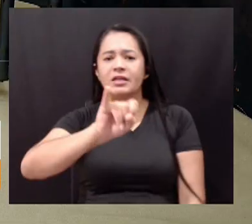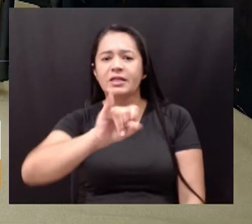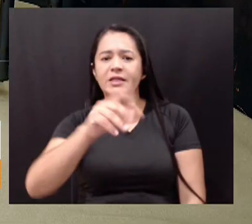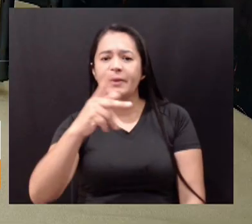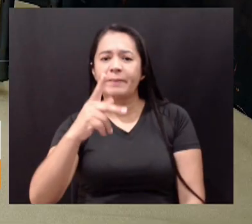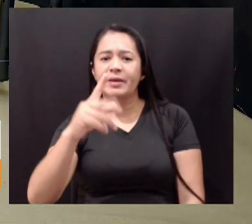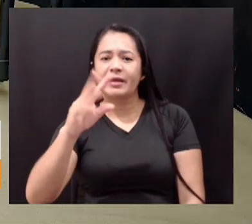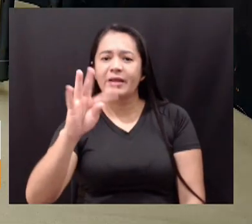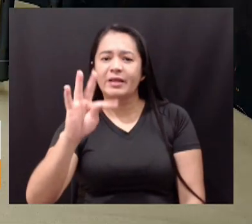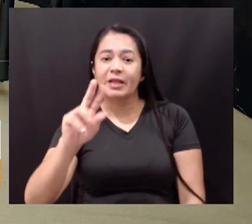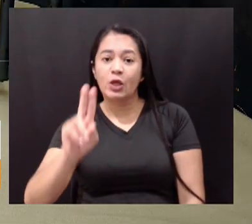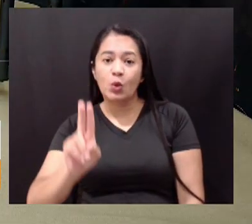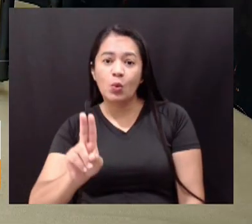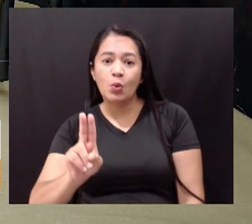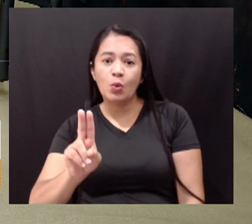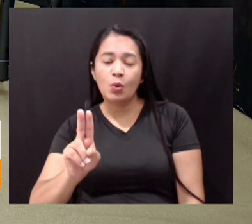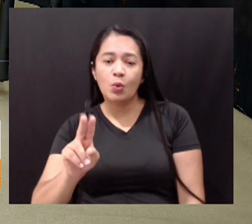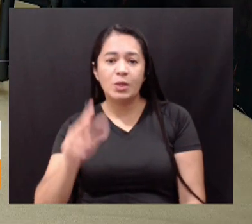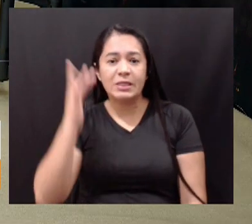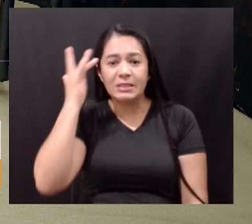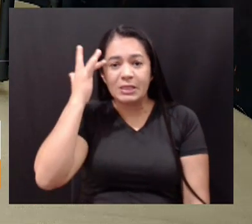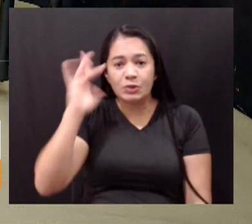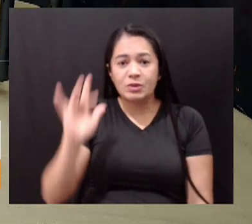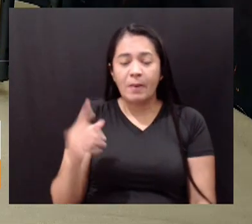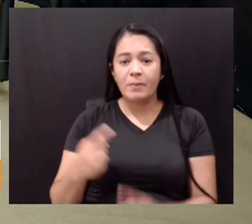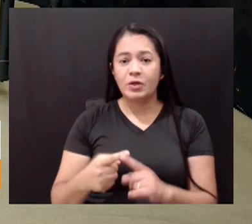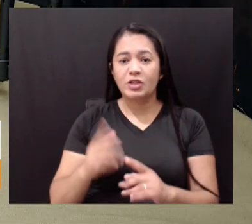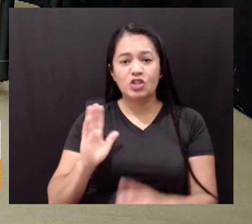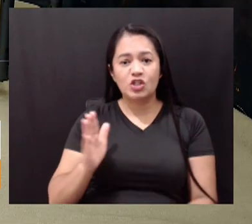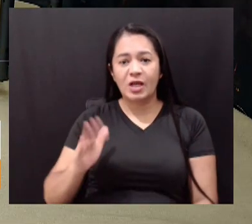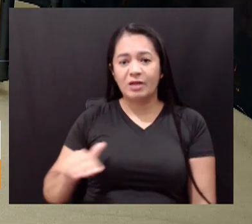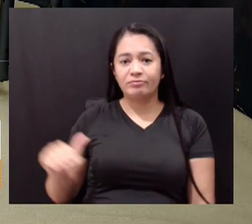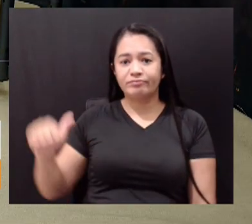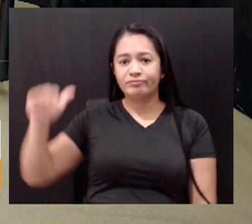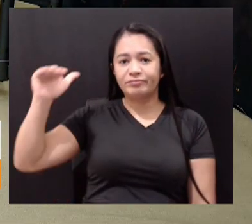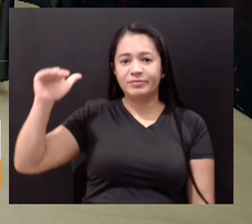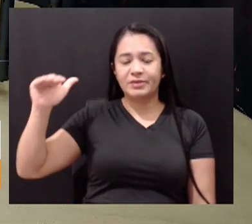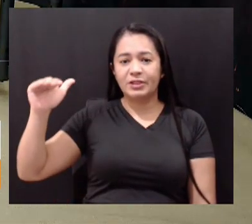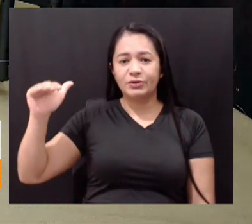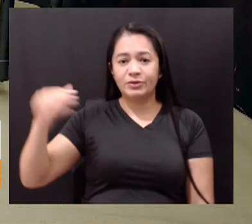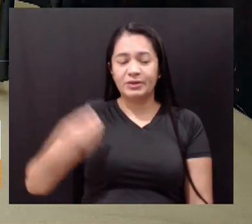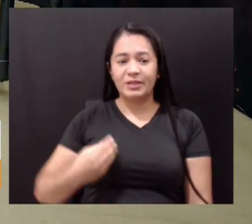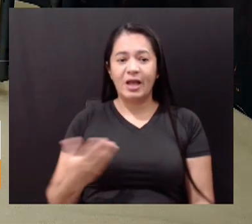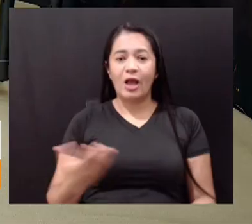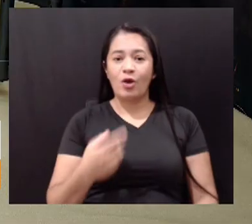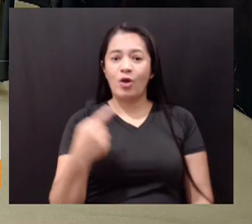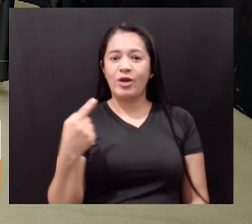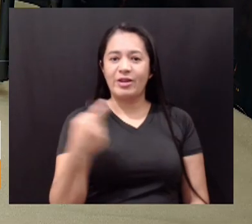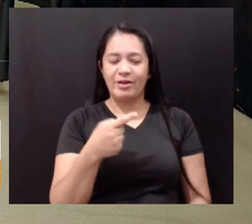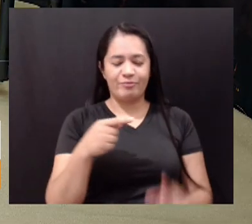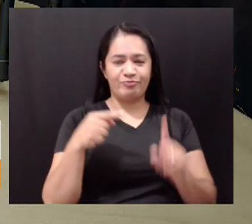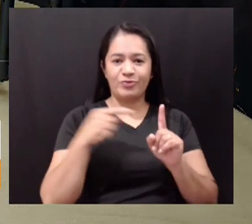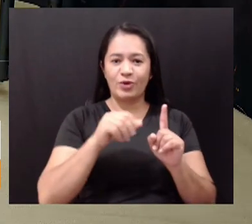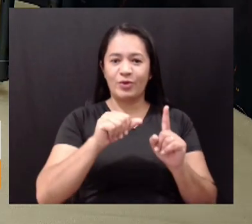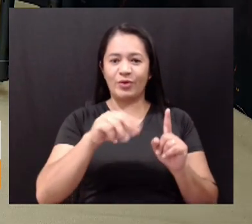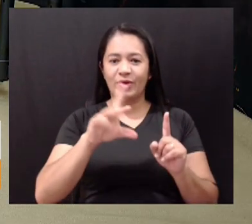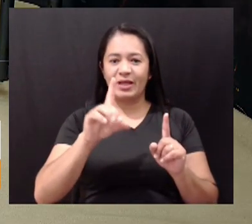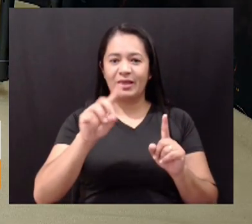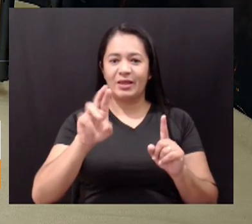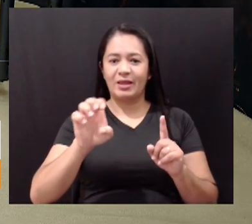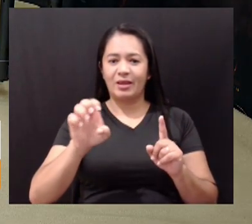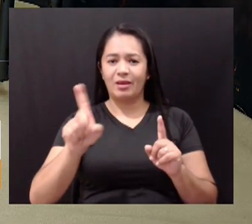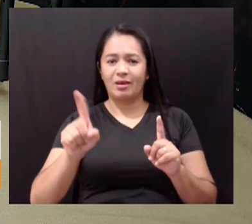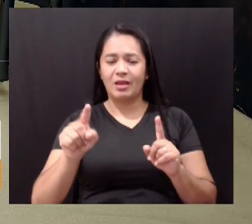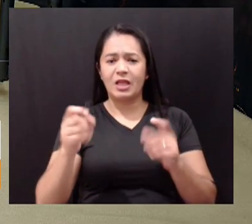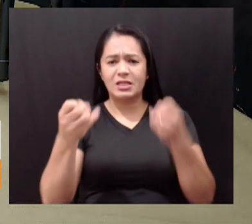já com a fase adulta da vida, né, então agora eu passo para o André. André, fala pra gente na parte,